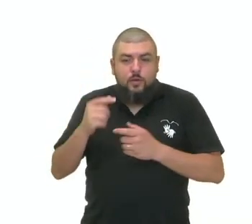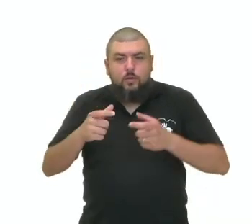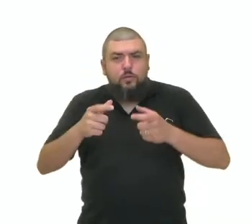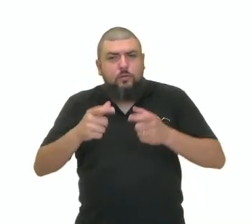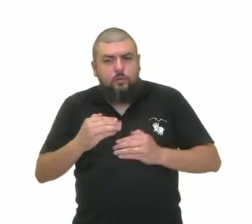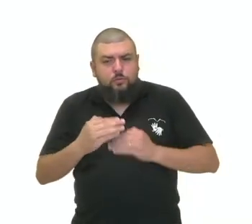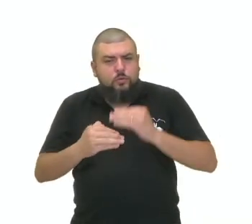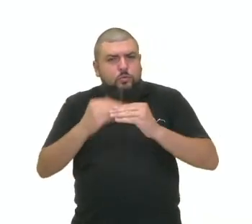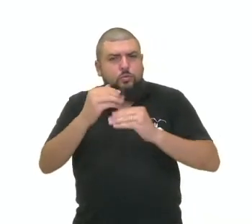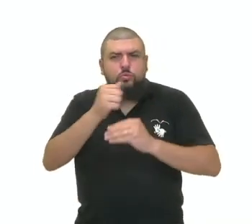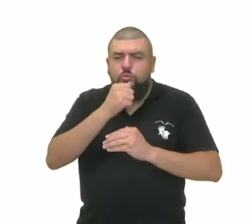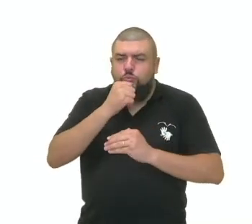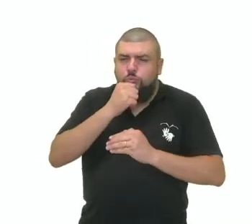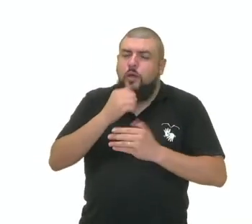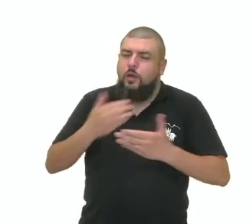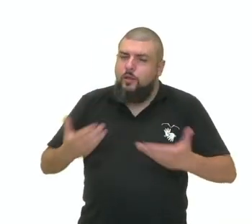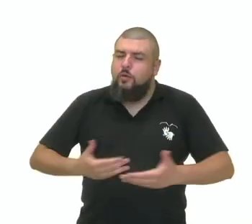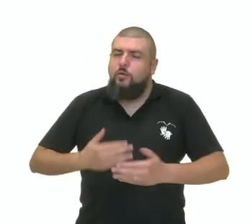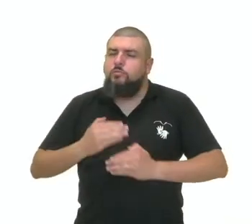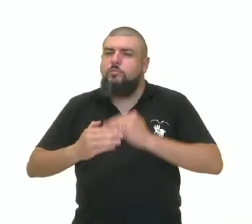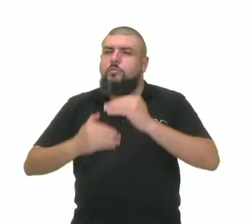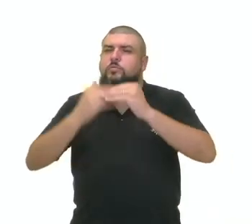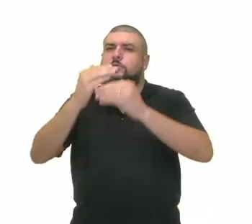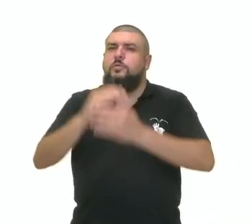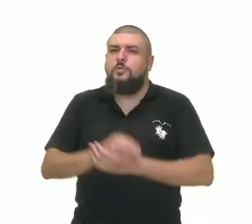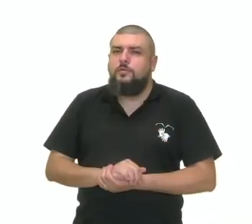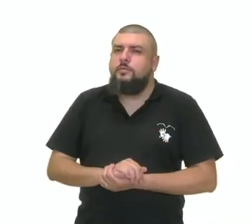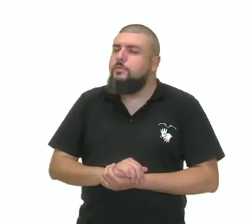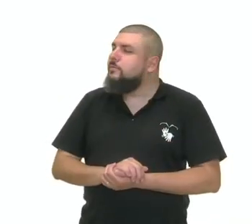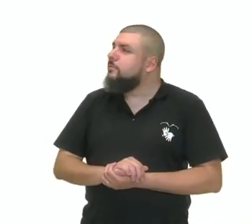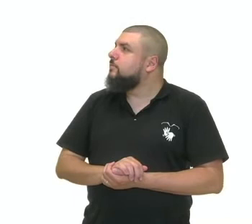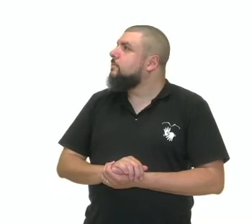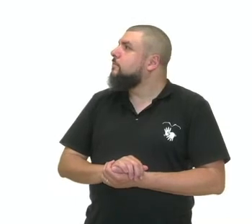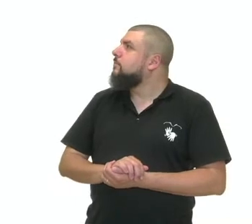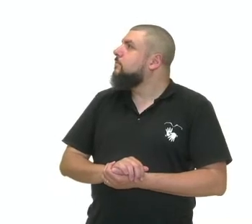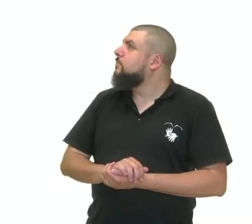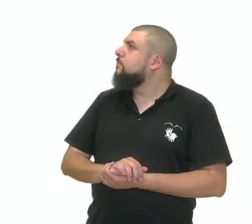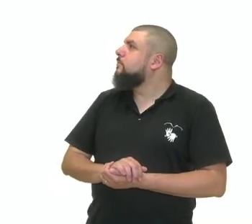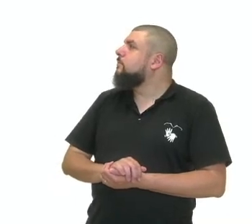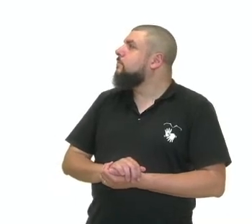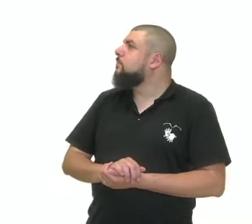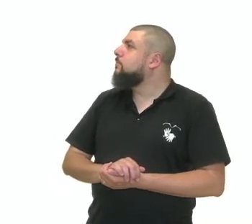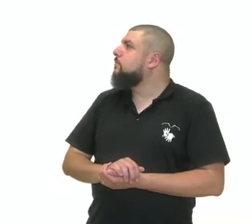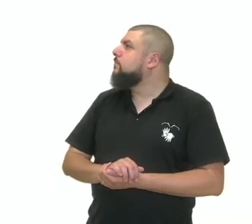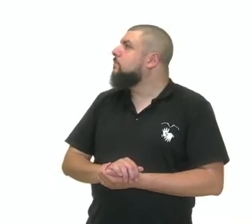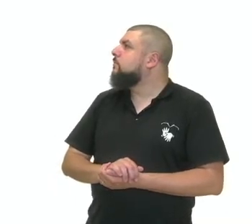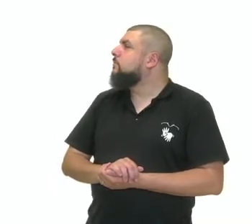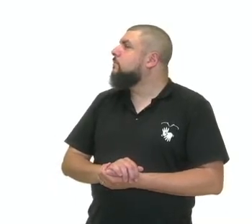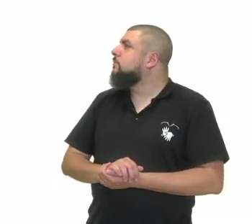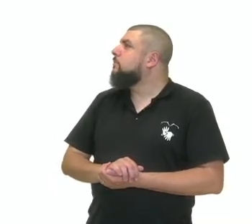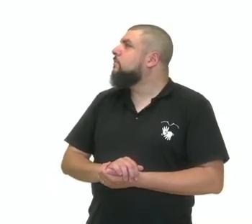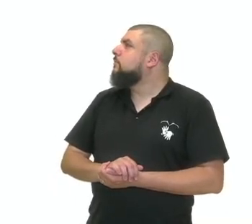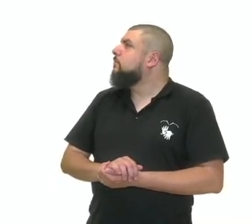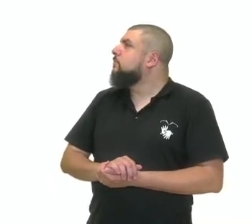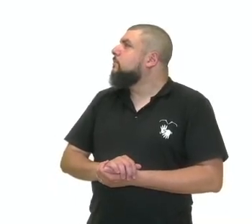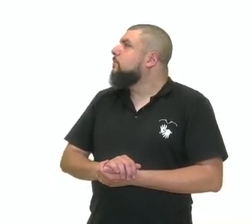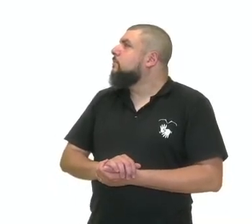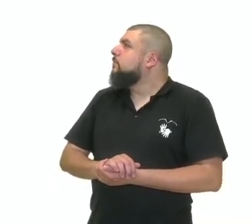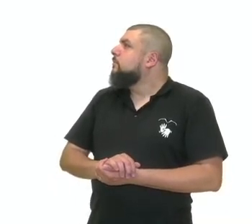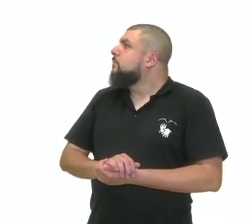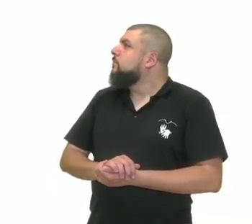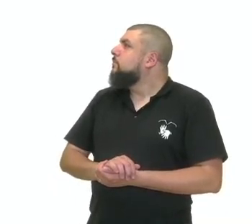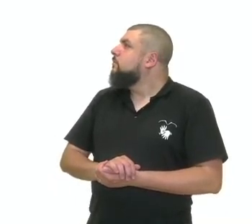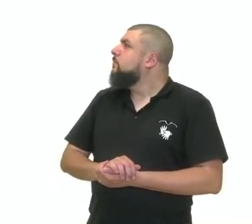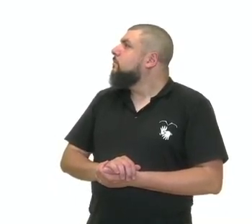Teu povo bom e hospitaleiro, tuas riquezas sem igual, simbolizam o celeiro da